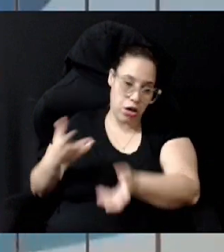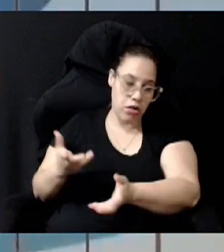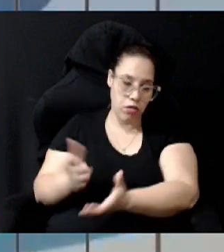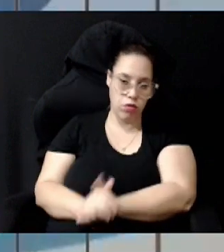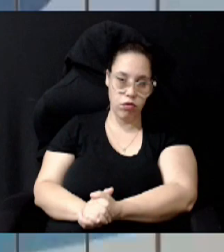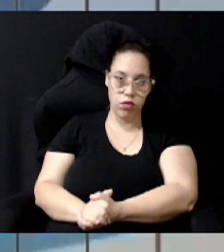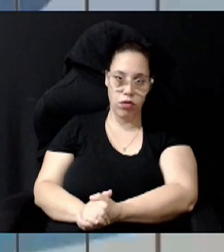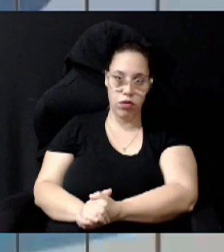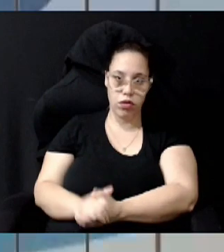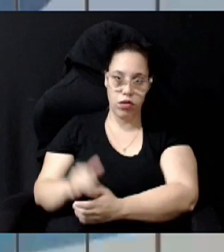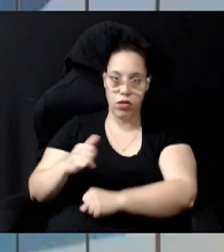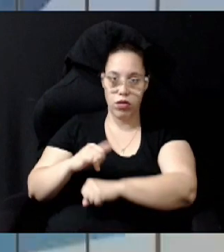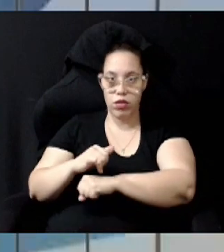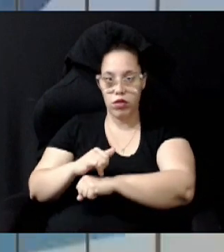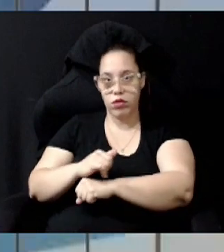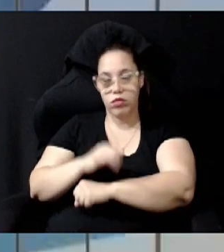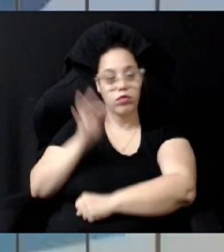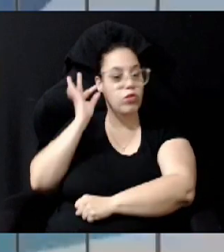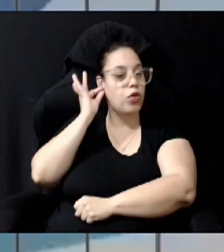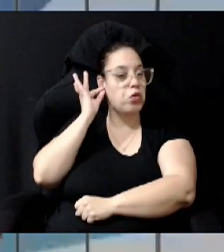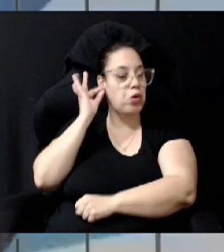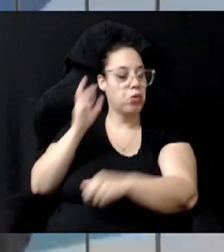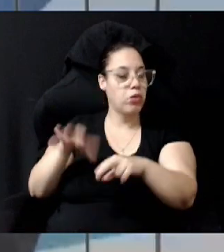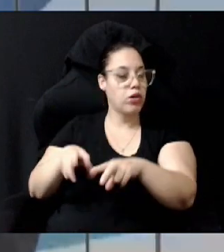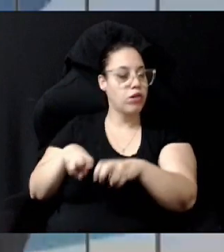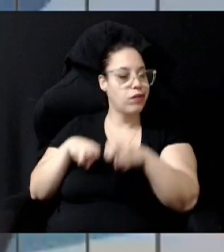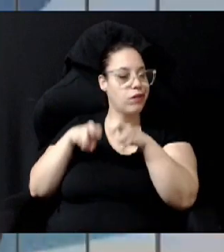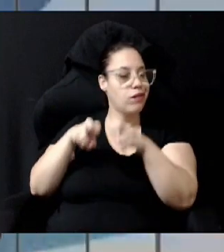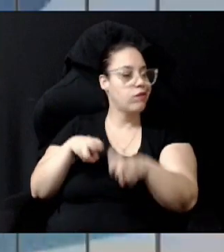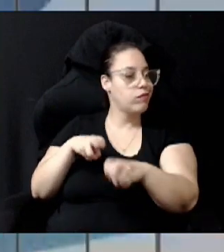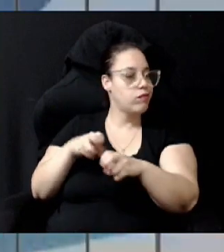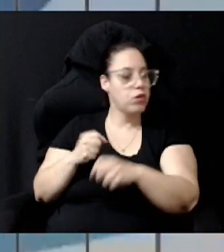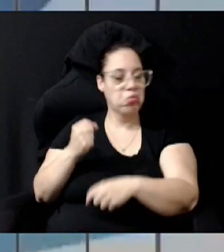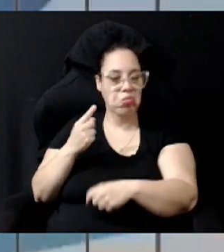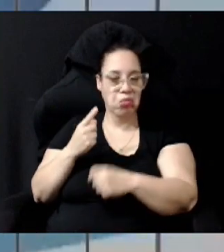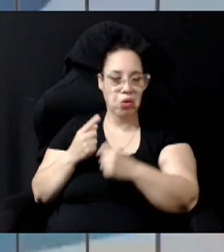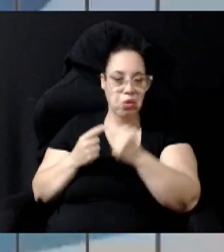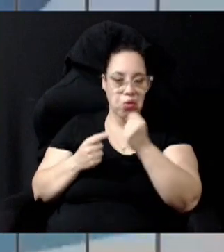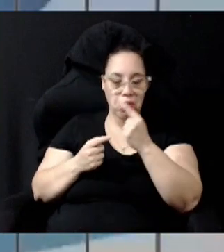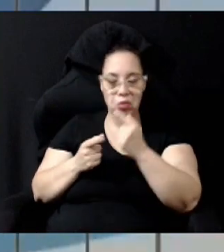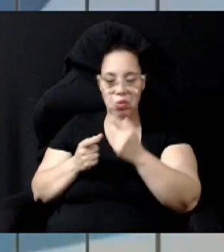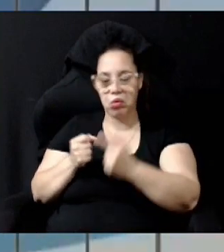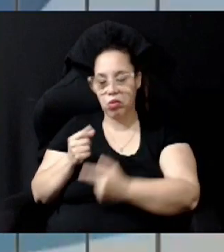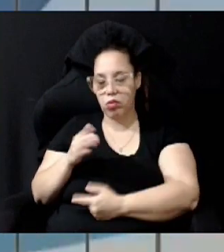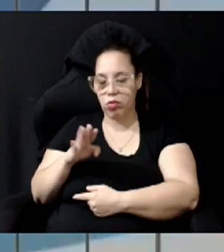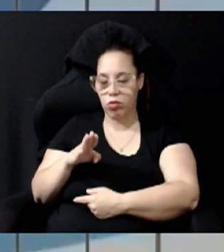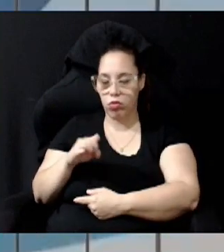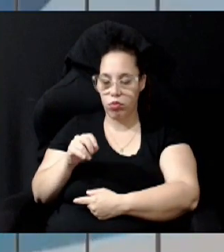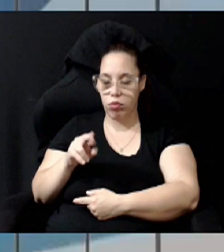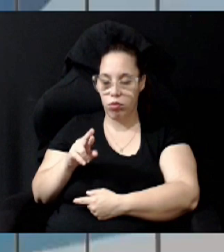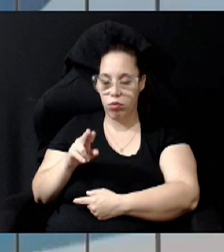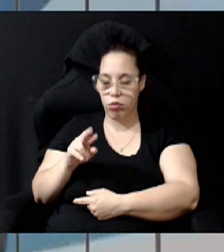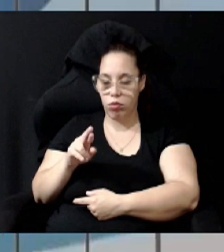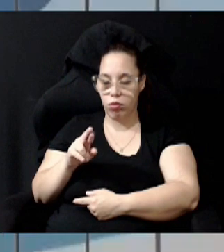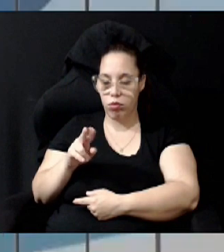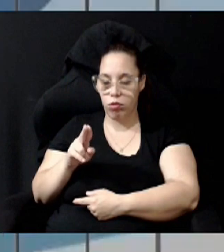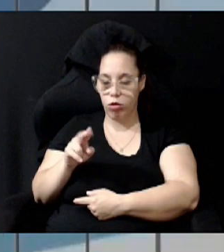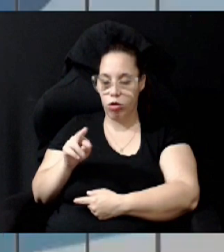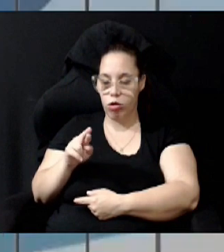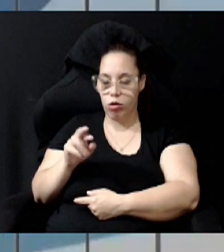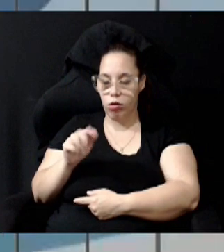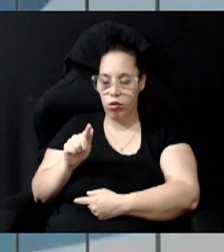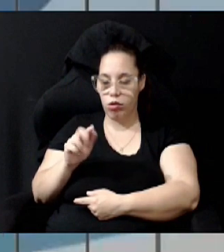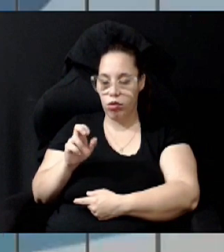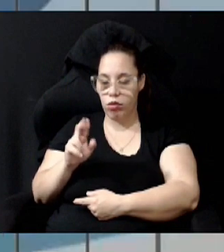nobres e fazendeiros, né? Poucos burgueses ainda, mas é composta por eles esse congresso.